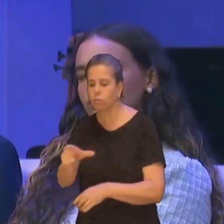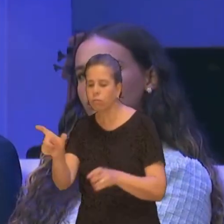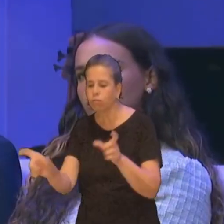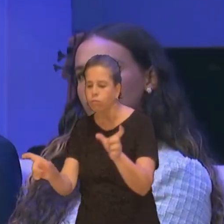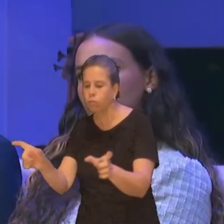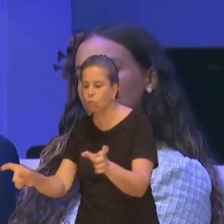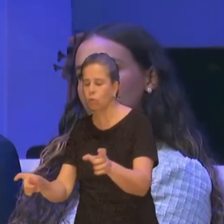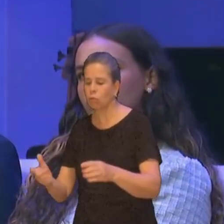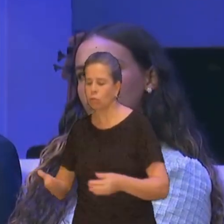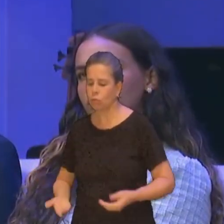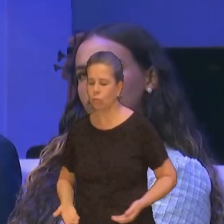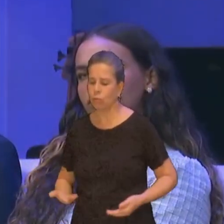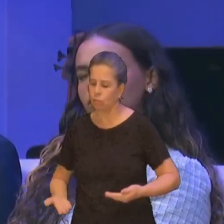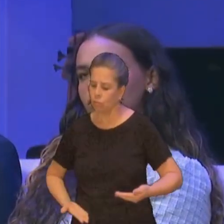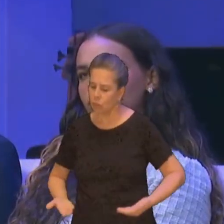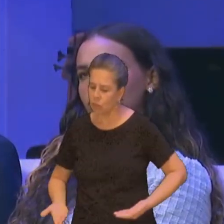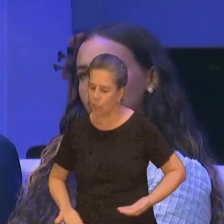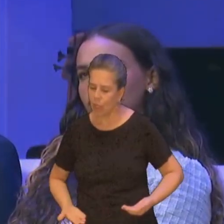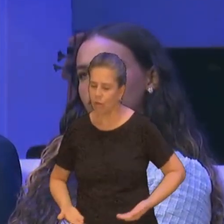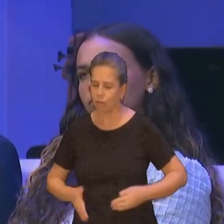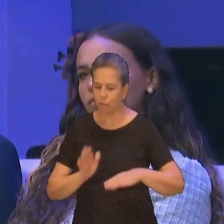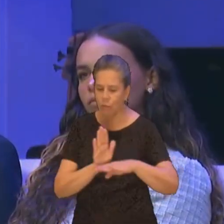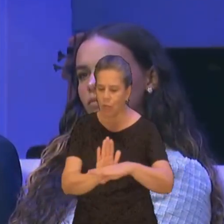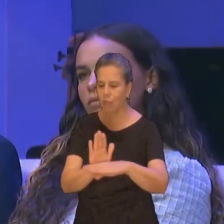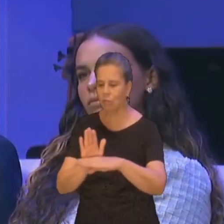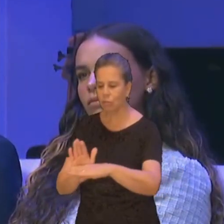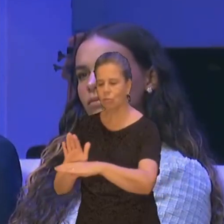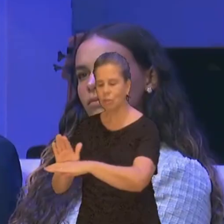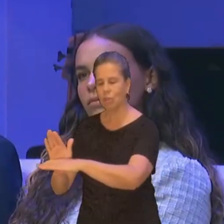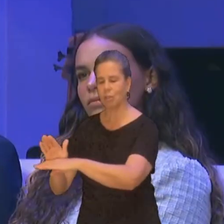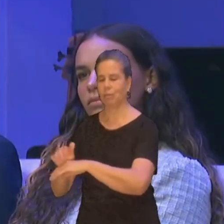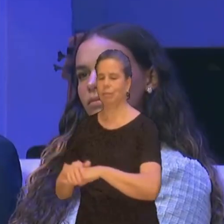entregar pelo outro. Por isso,